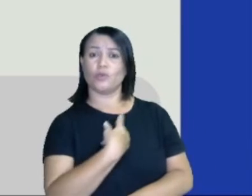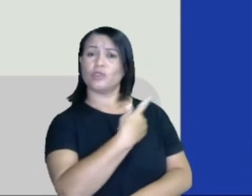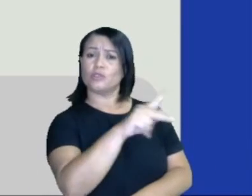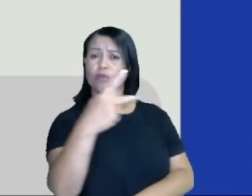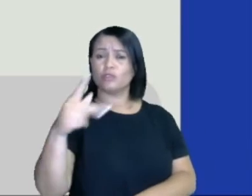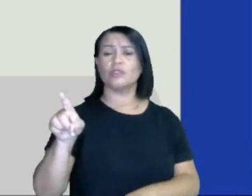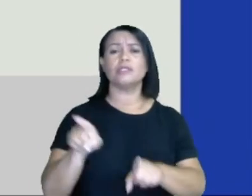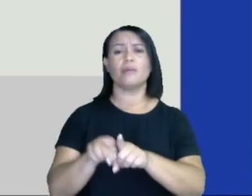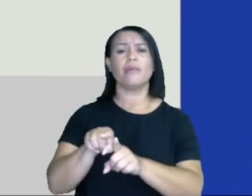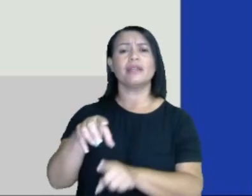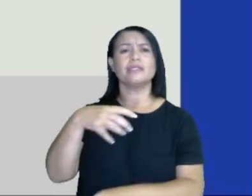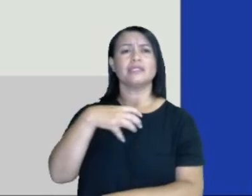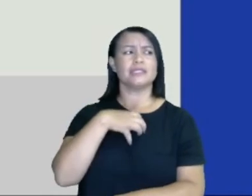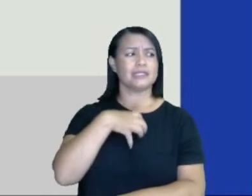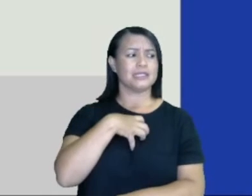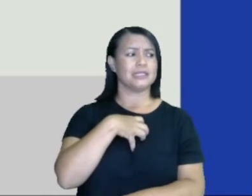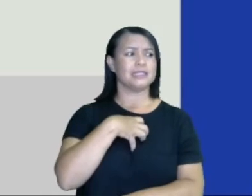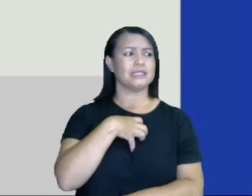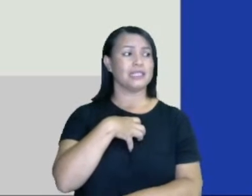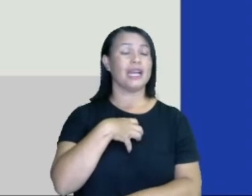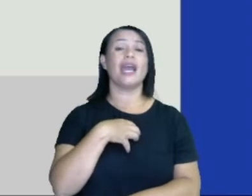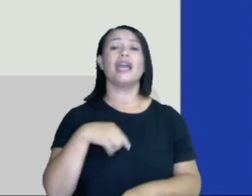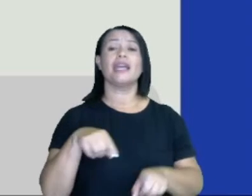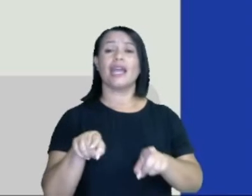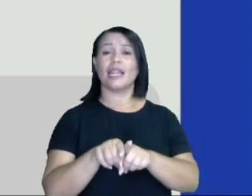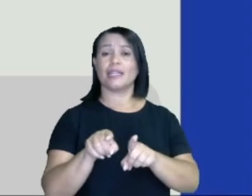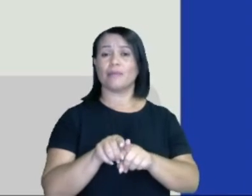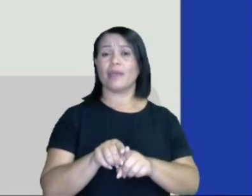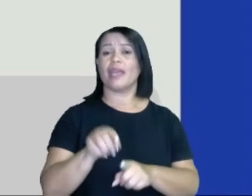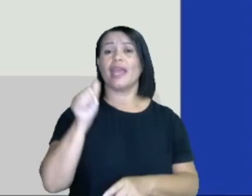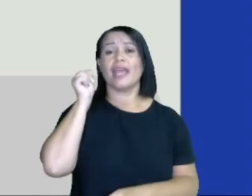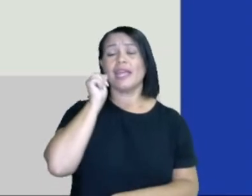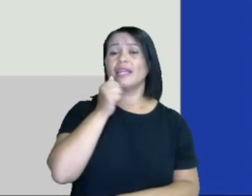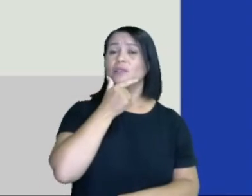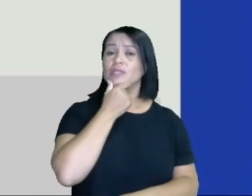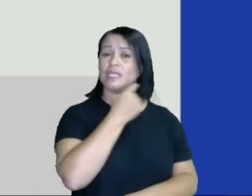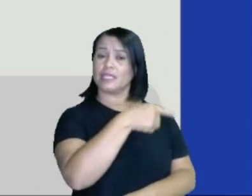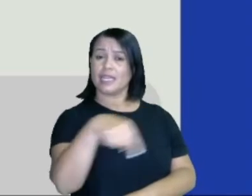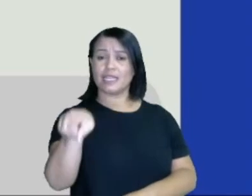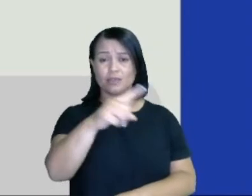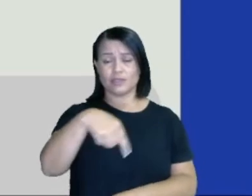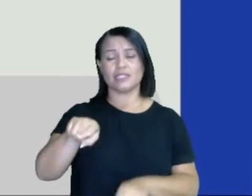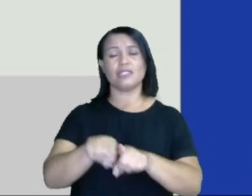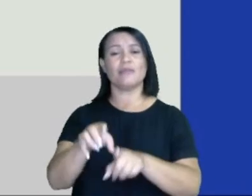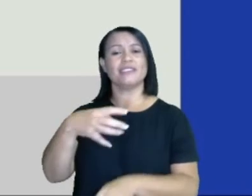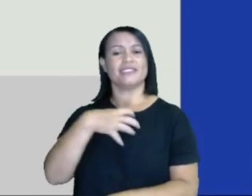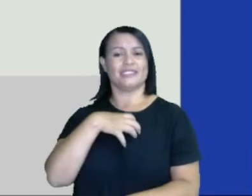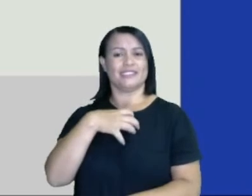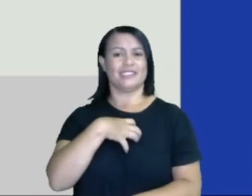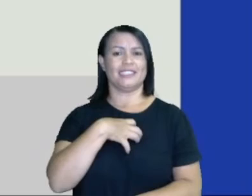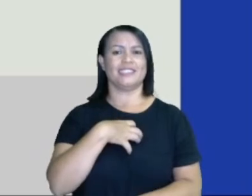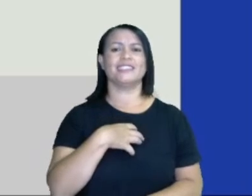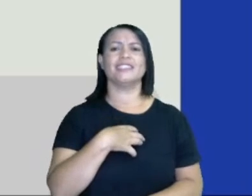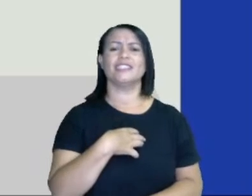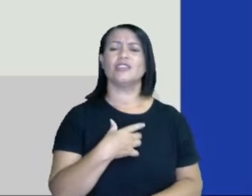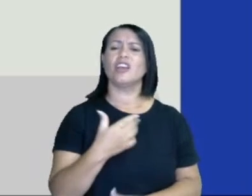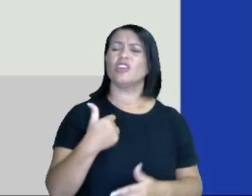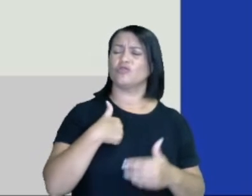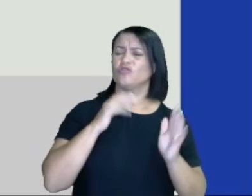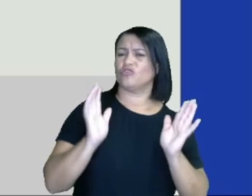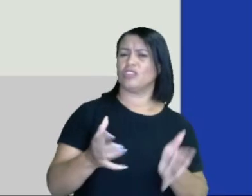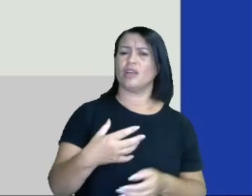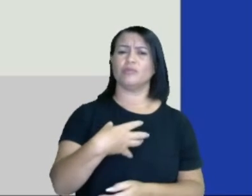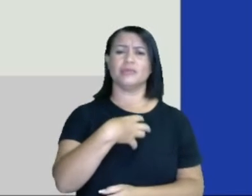y vosotras os sentís, ellos, ellas y ustedes se sienten. Yo me